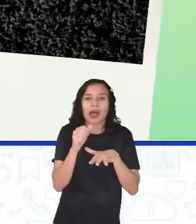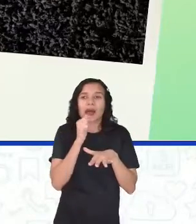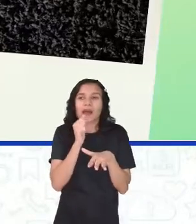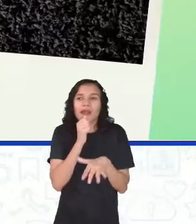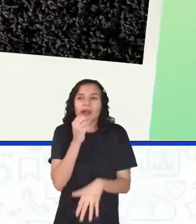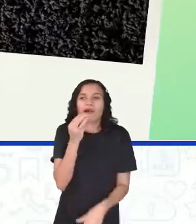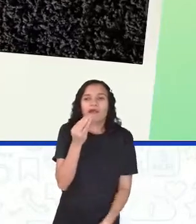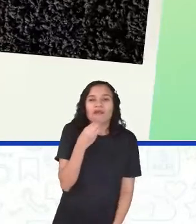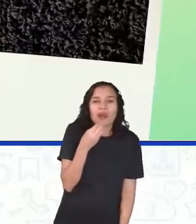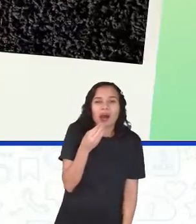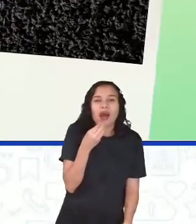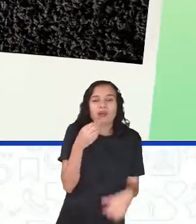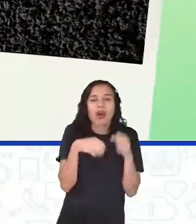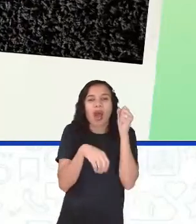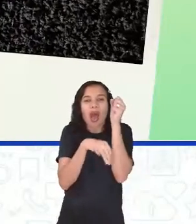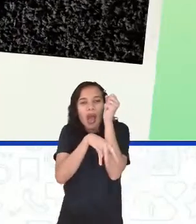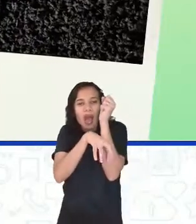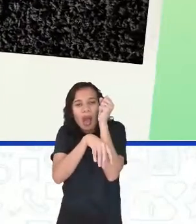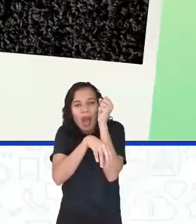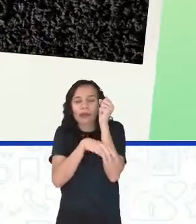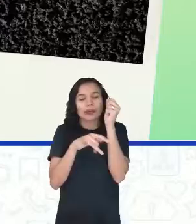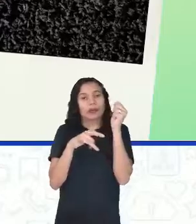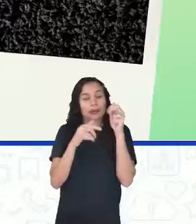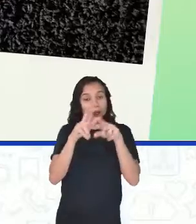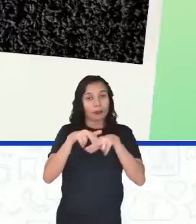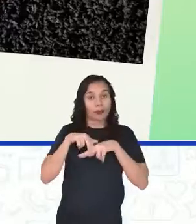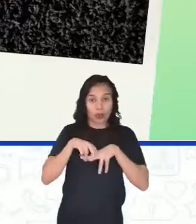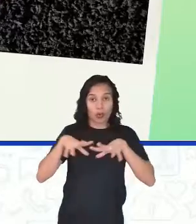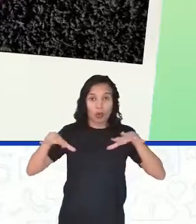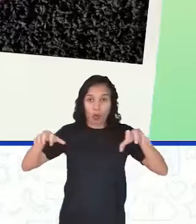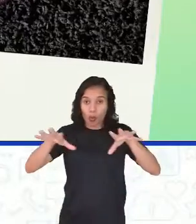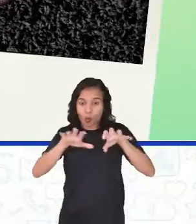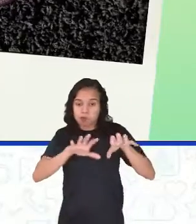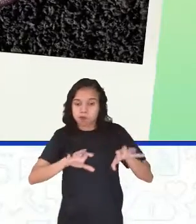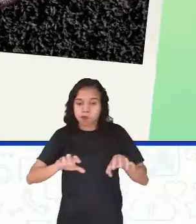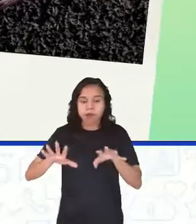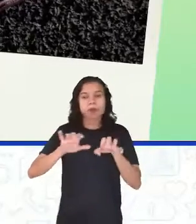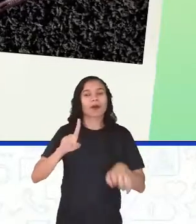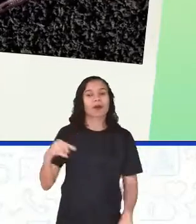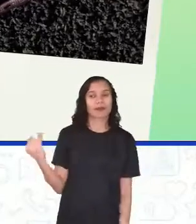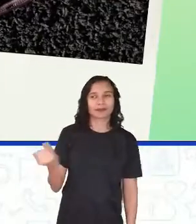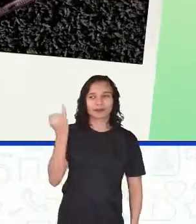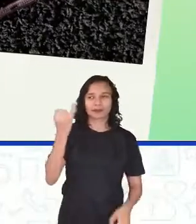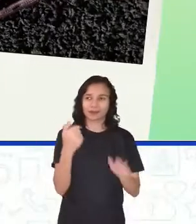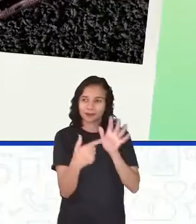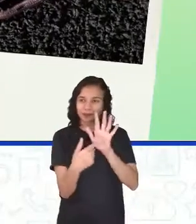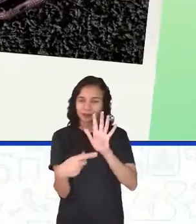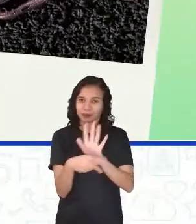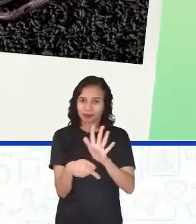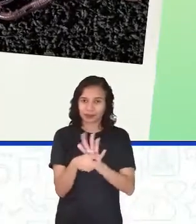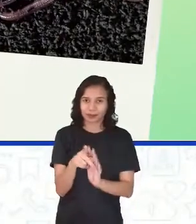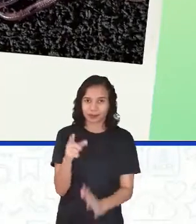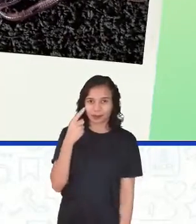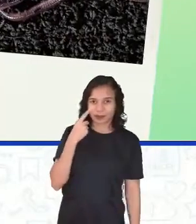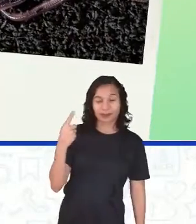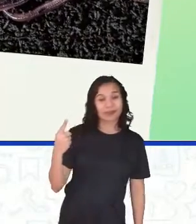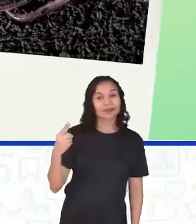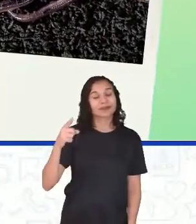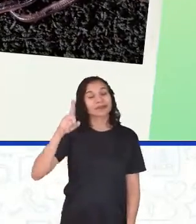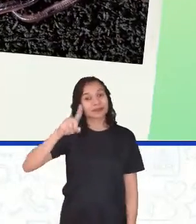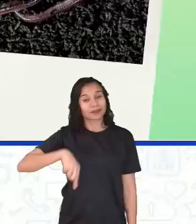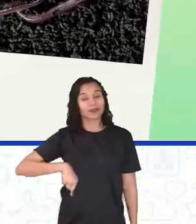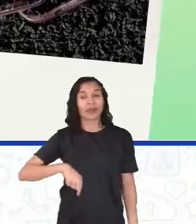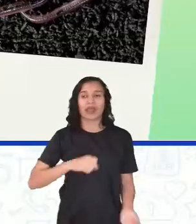frágeis se desenvolvendo. Então, o solo arado ele é muito importante. E aqui eu estou trazendo a questão aí de arar